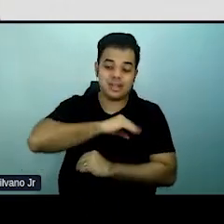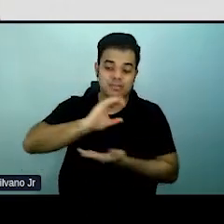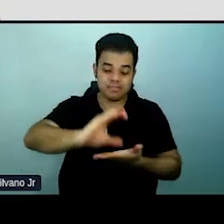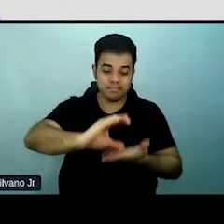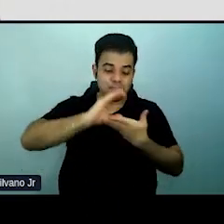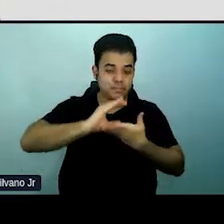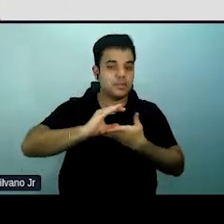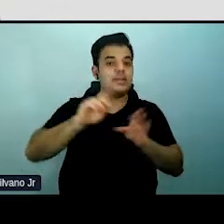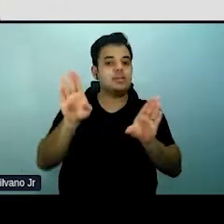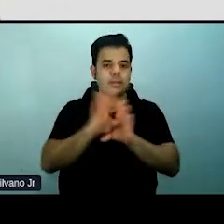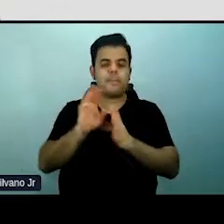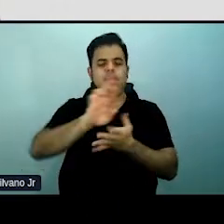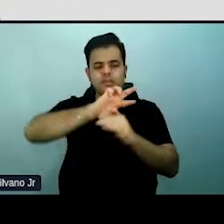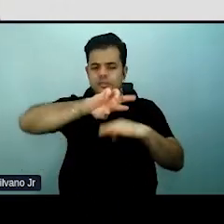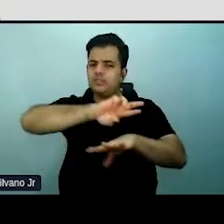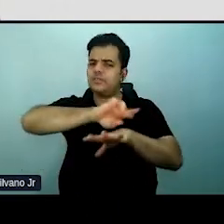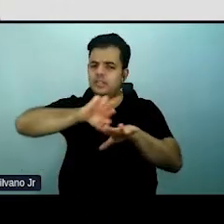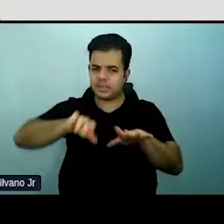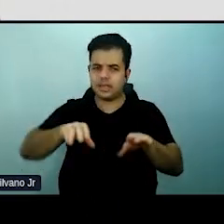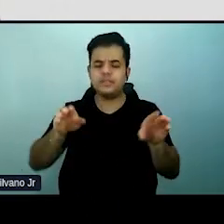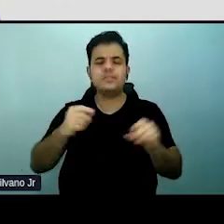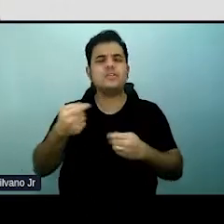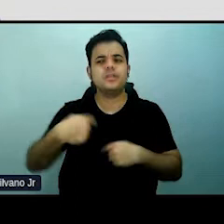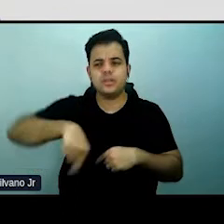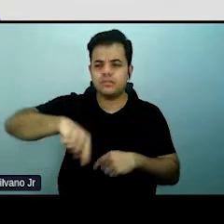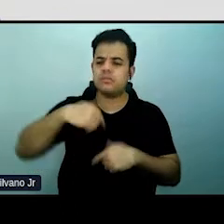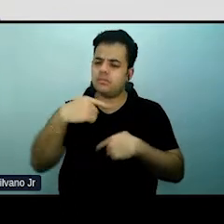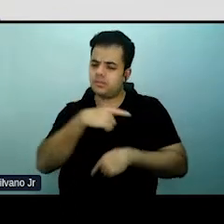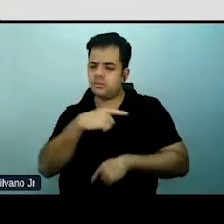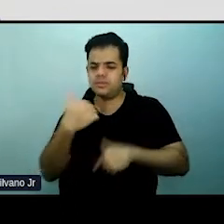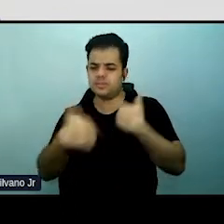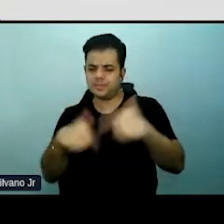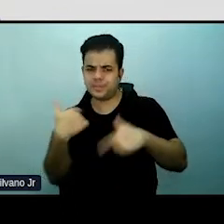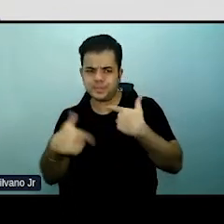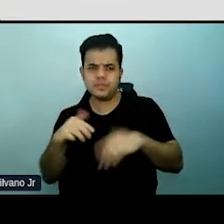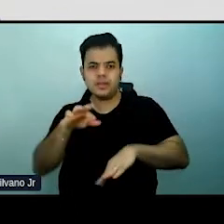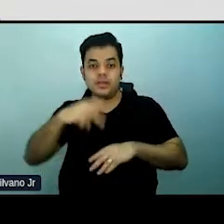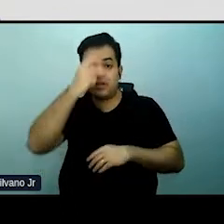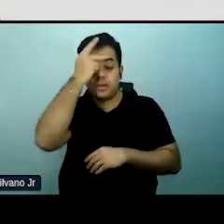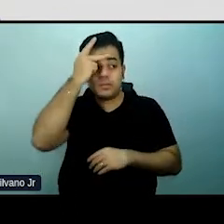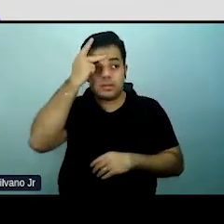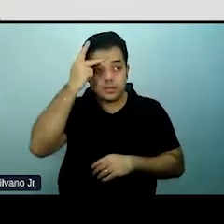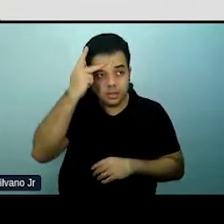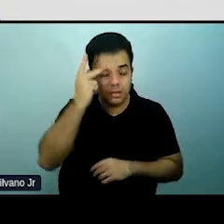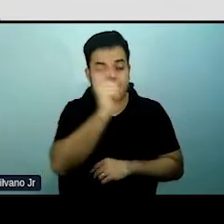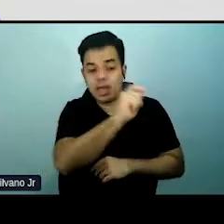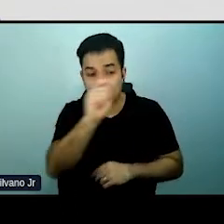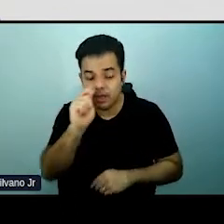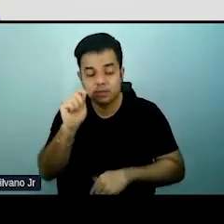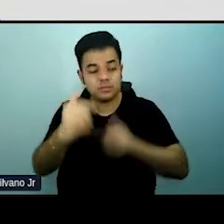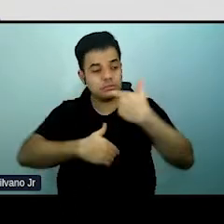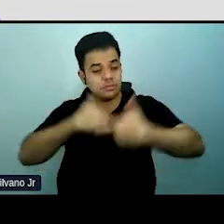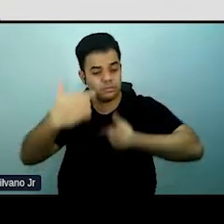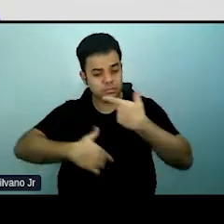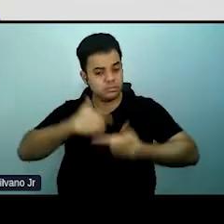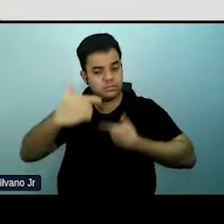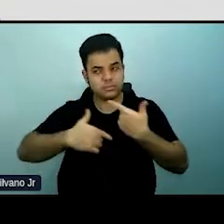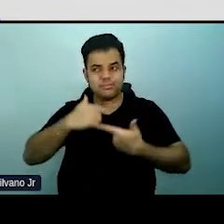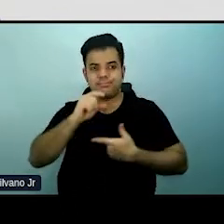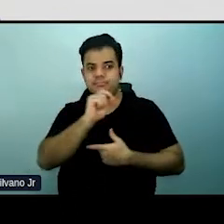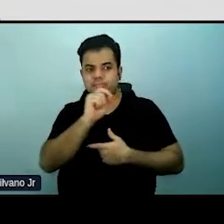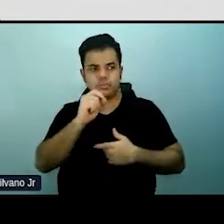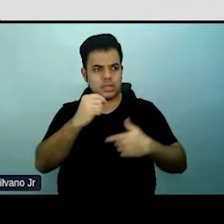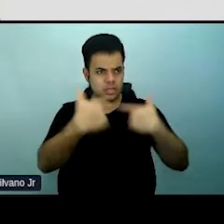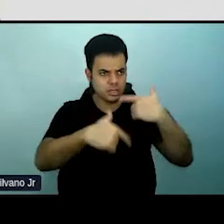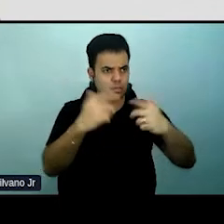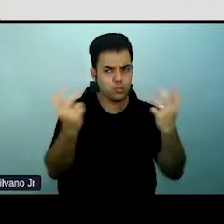como parte também da diversidade. Então, se a gente tem pessoas que executam, né, as